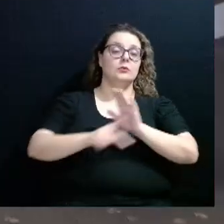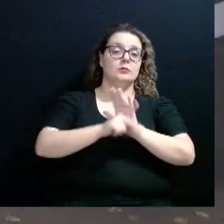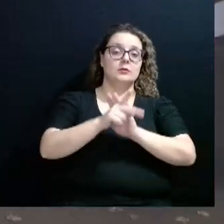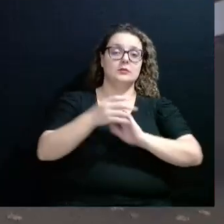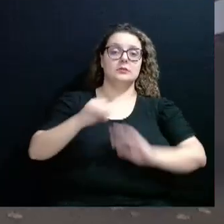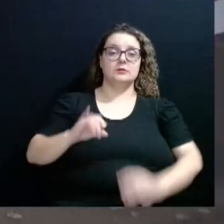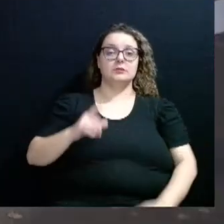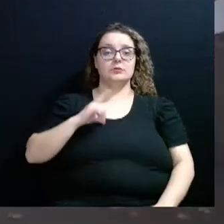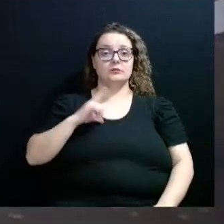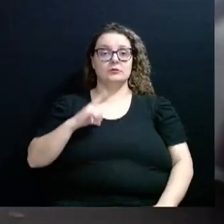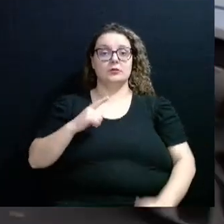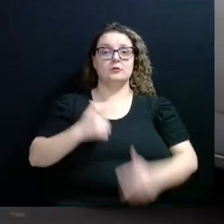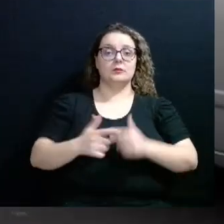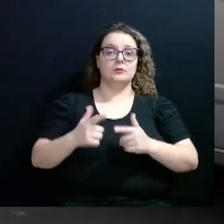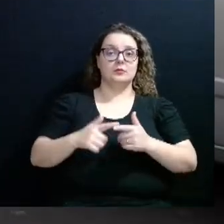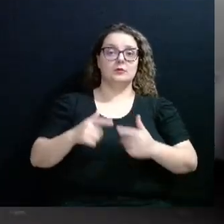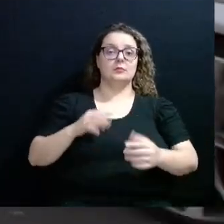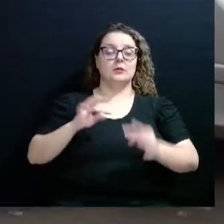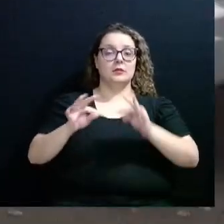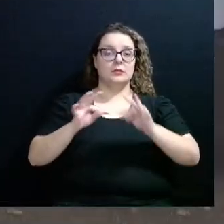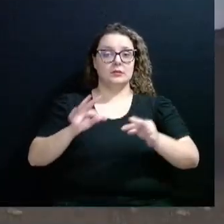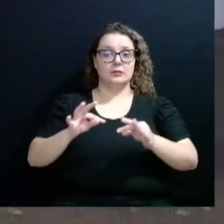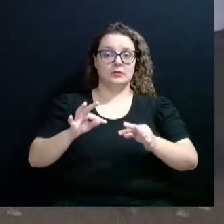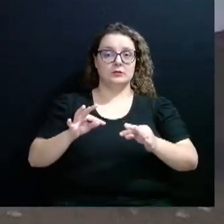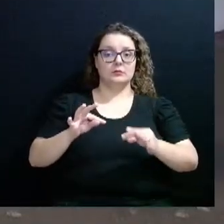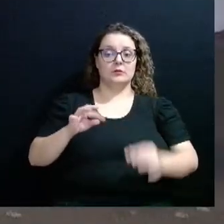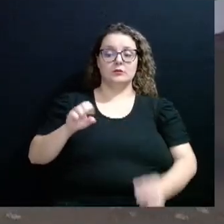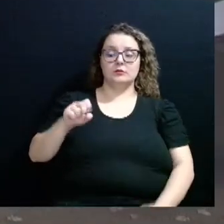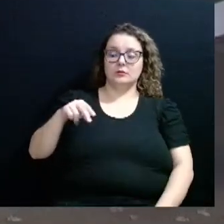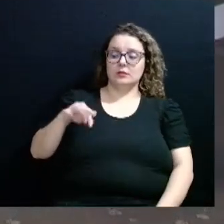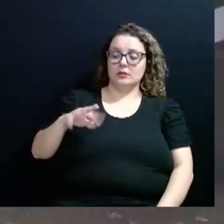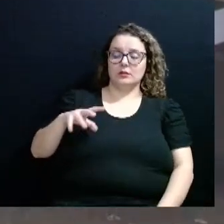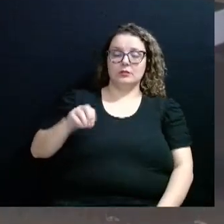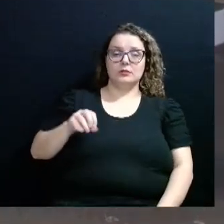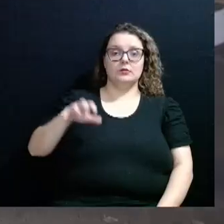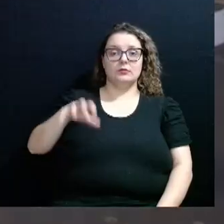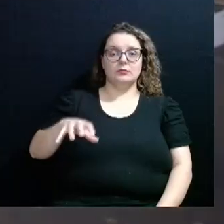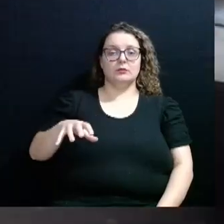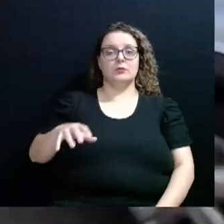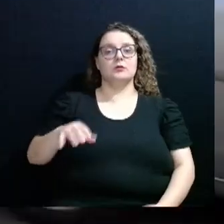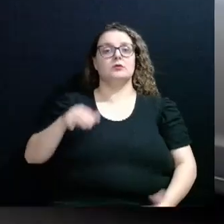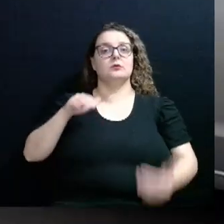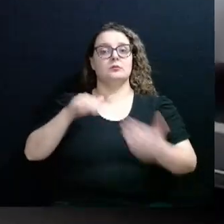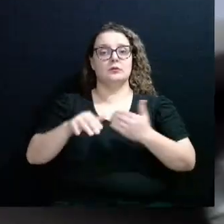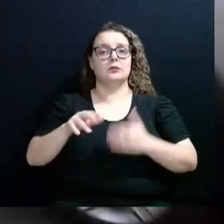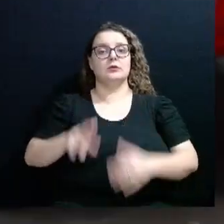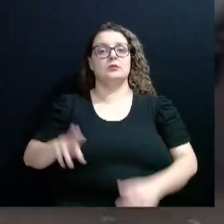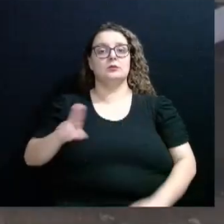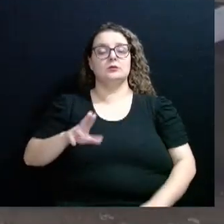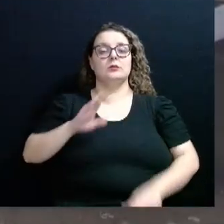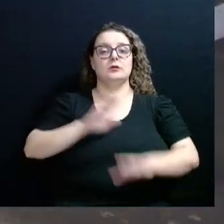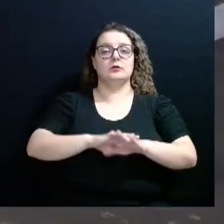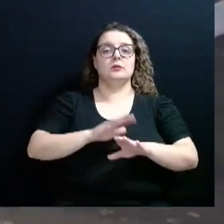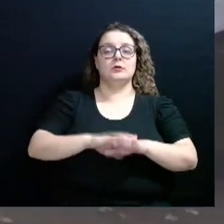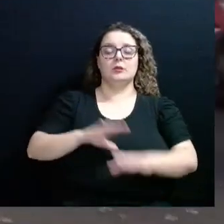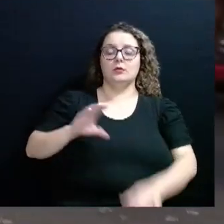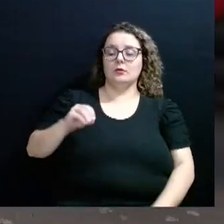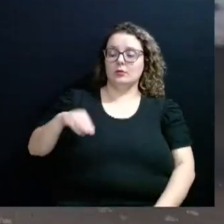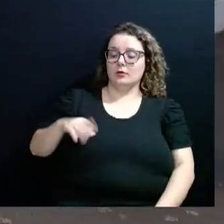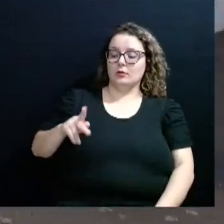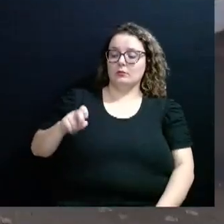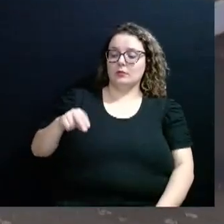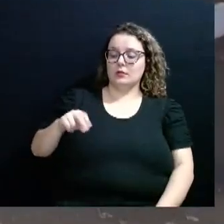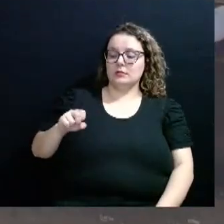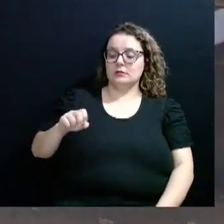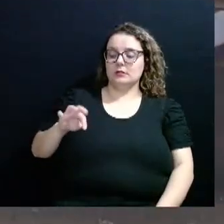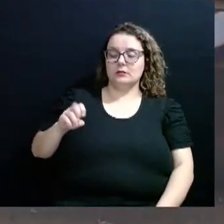técnica para alteração do sentido da via, o órgão de trânsito deverá implantar medidas compensatórias de segurança, como